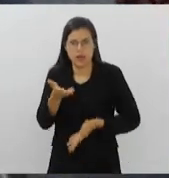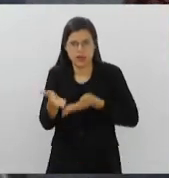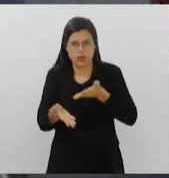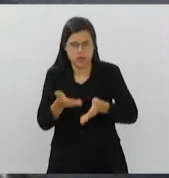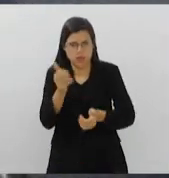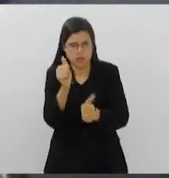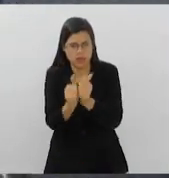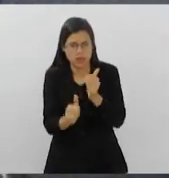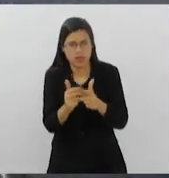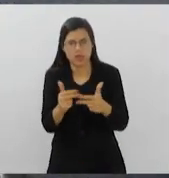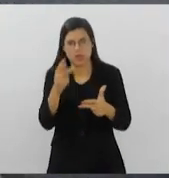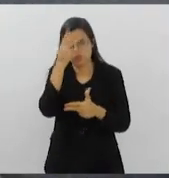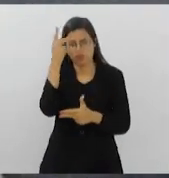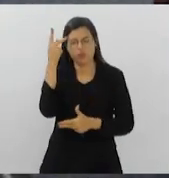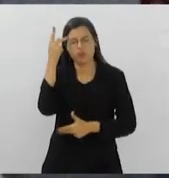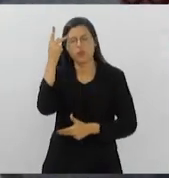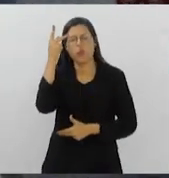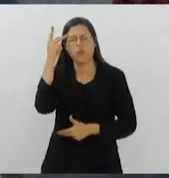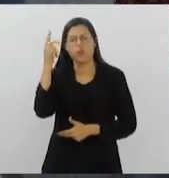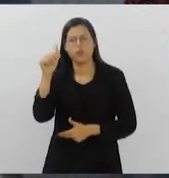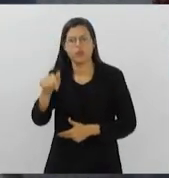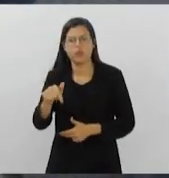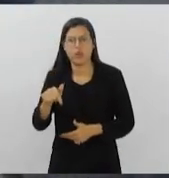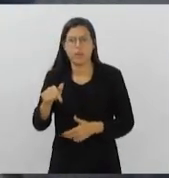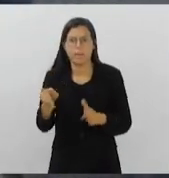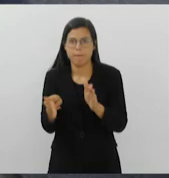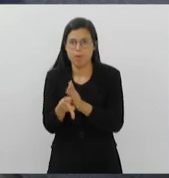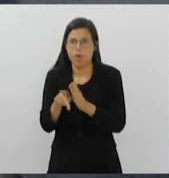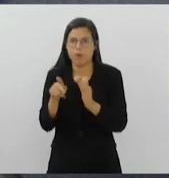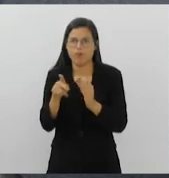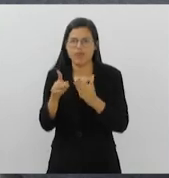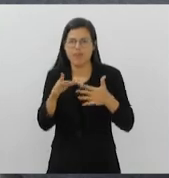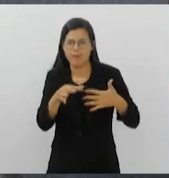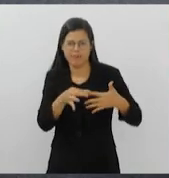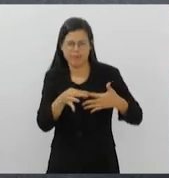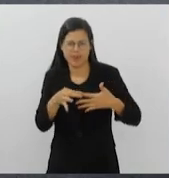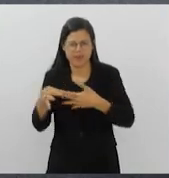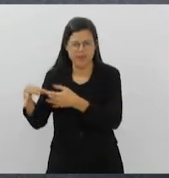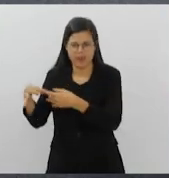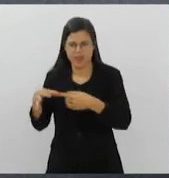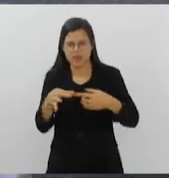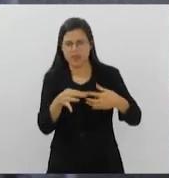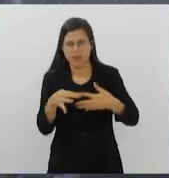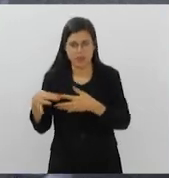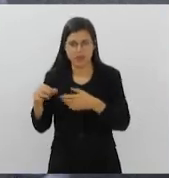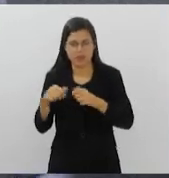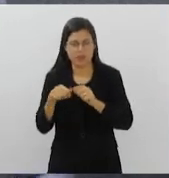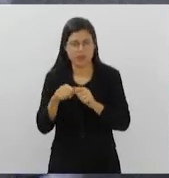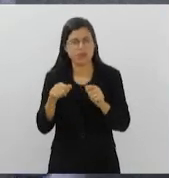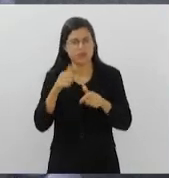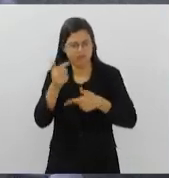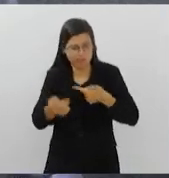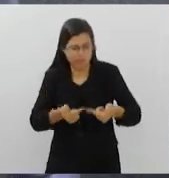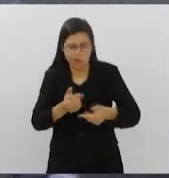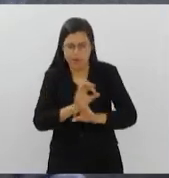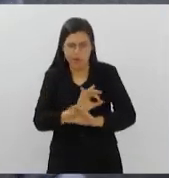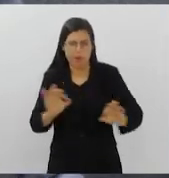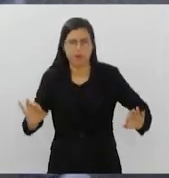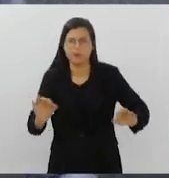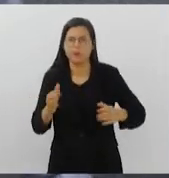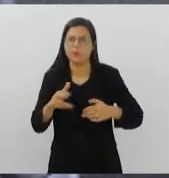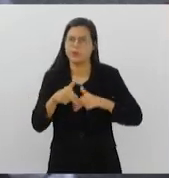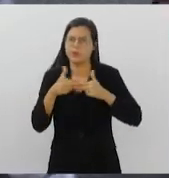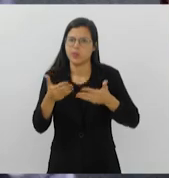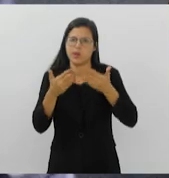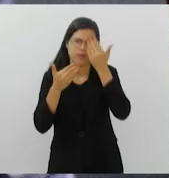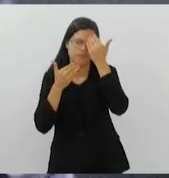a essas pessoas que vêm da periferia e que fazem o seu trabalho. Por isso eu quero agradecer a casa pela aprovação, quero